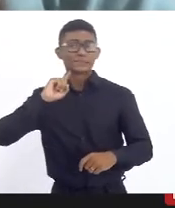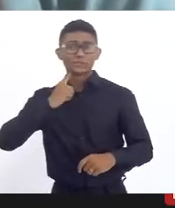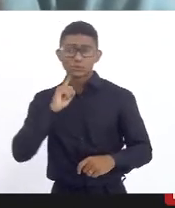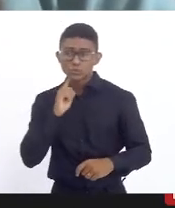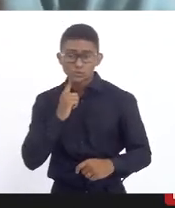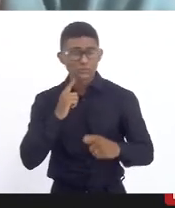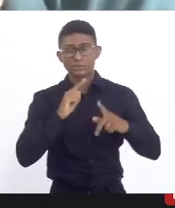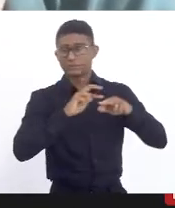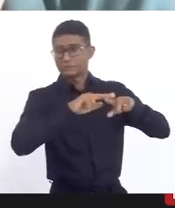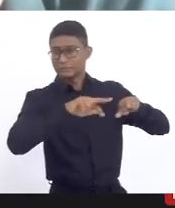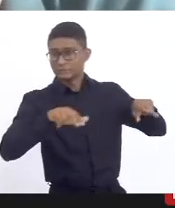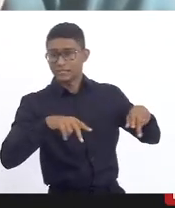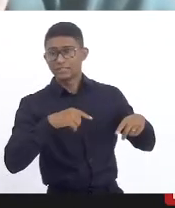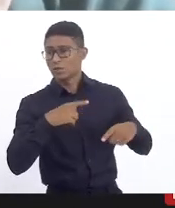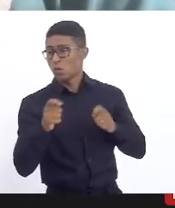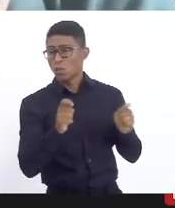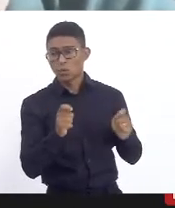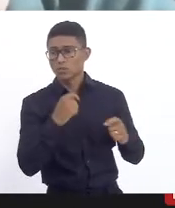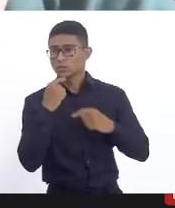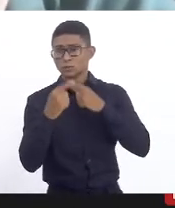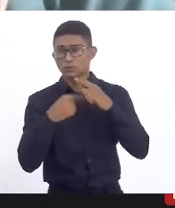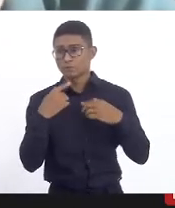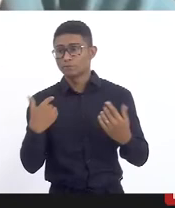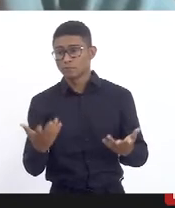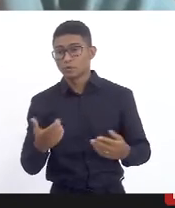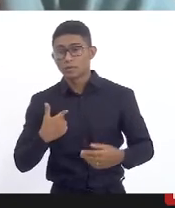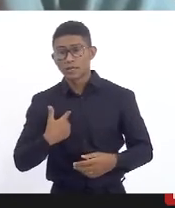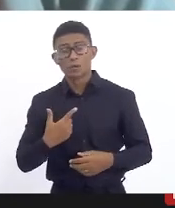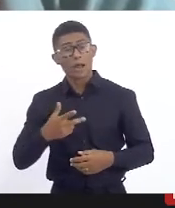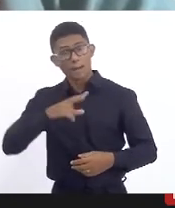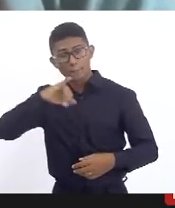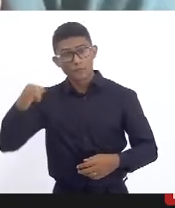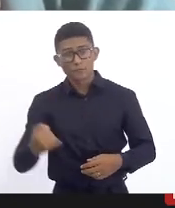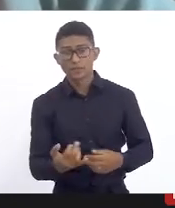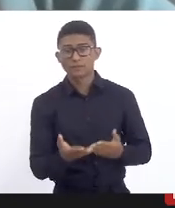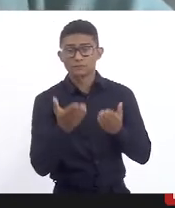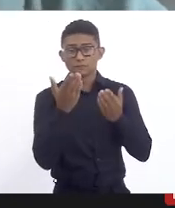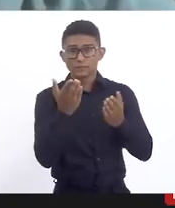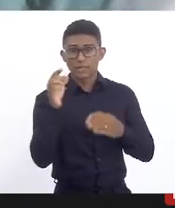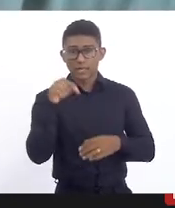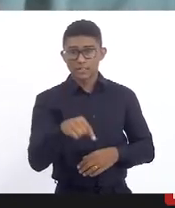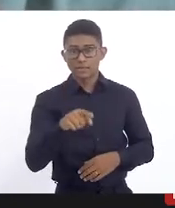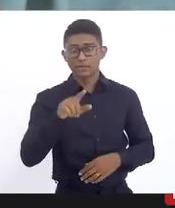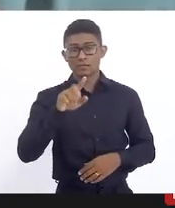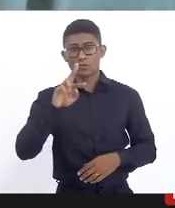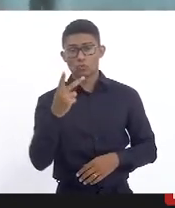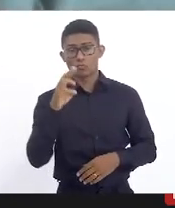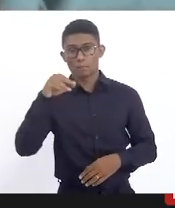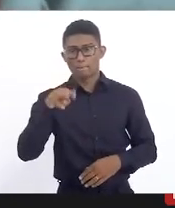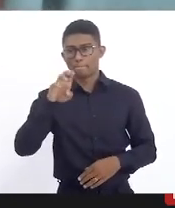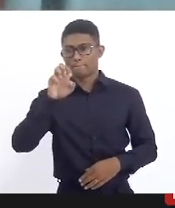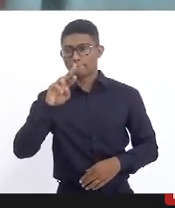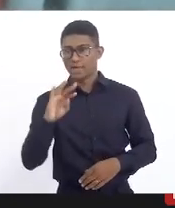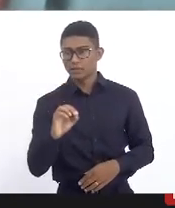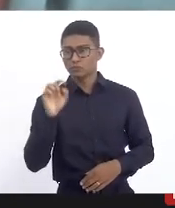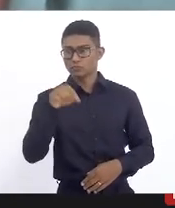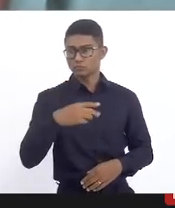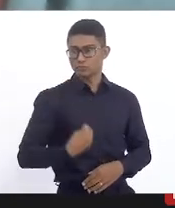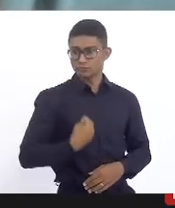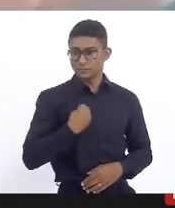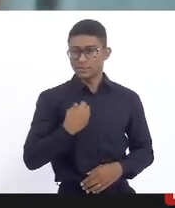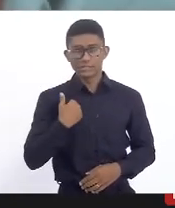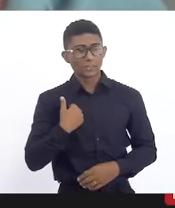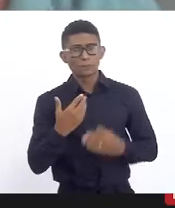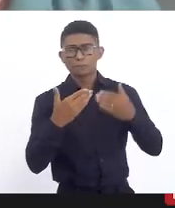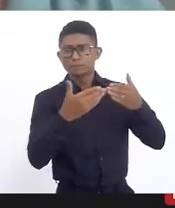algas. Então, eu queria sugerir, aproveitando a presença do Humberto aqui presente na audiência pública, sugerir que a SEDAE meça a velocidade